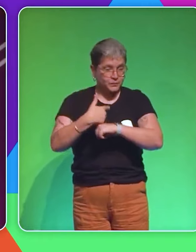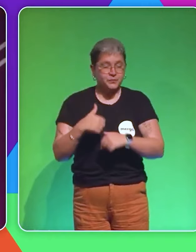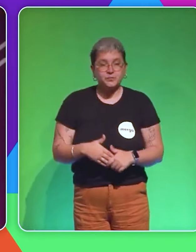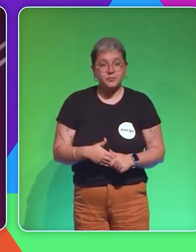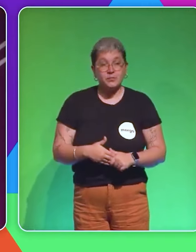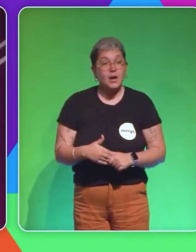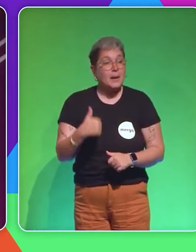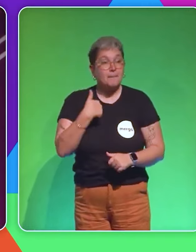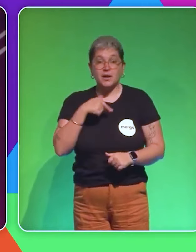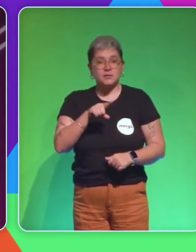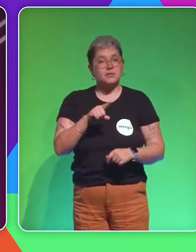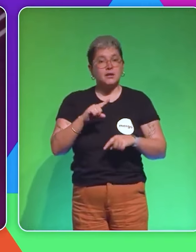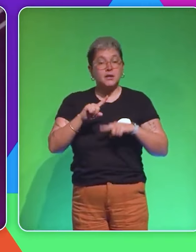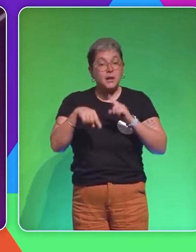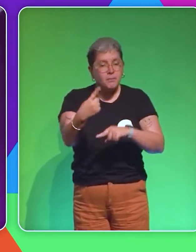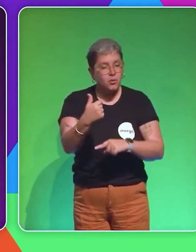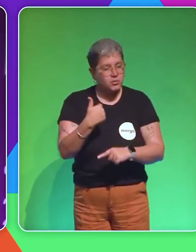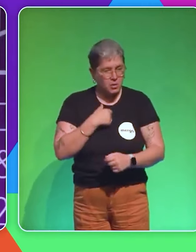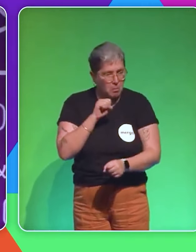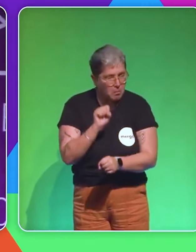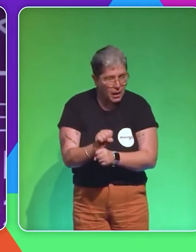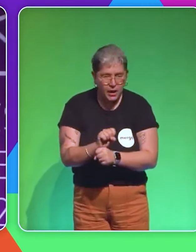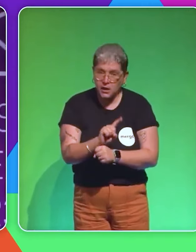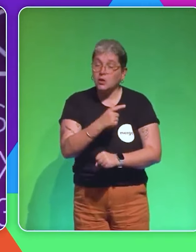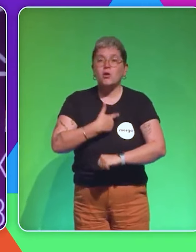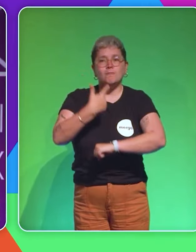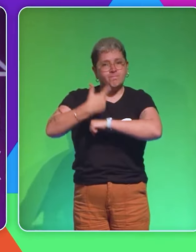não parei de gravar conteúdo